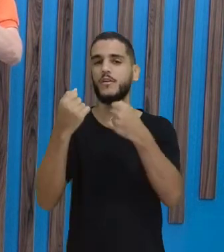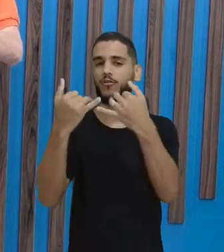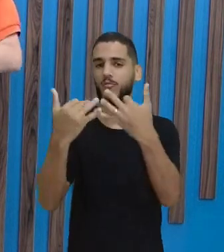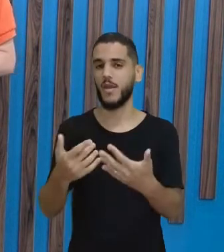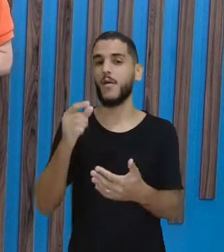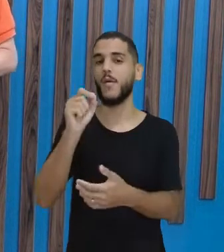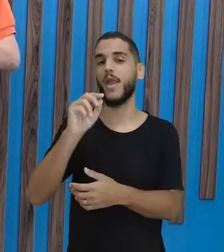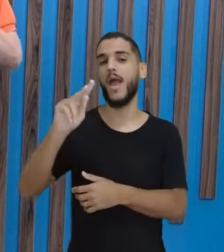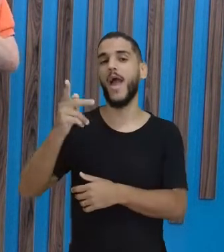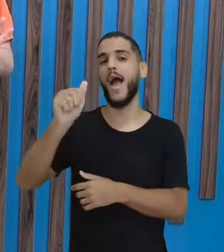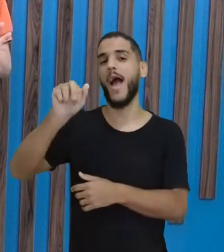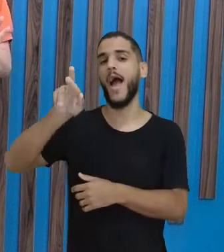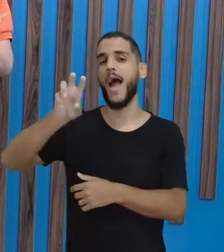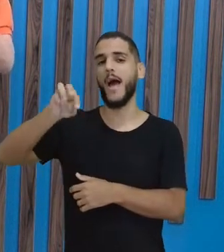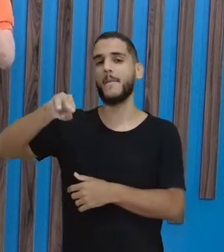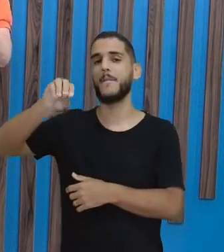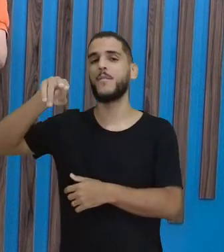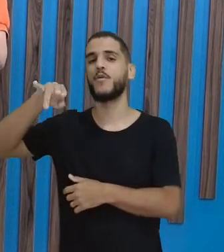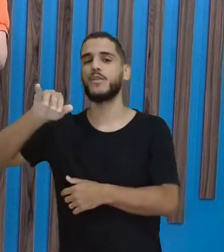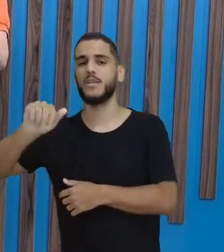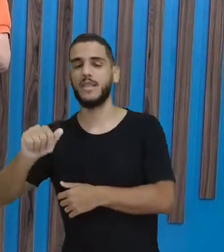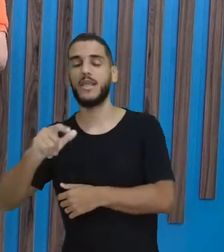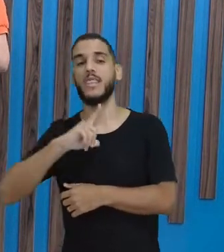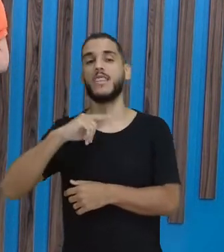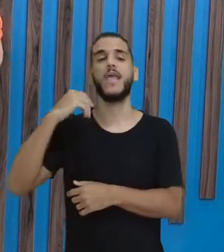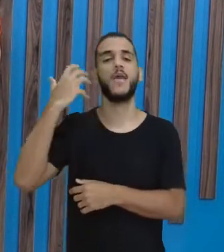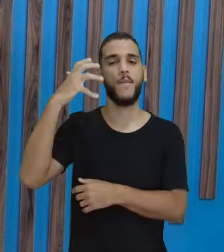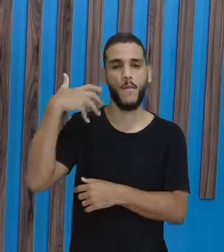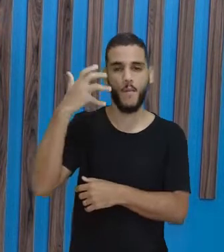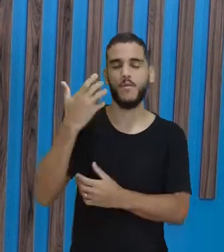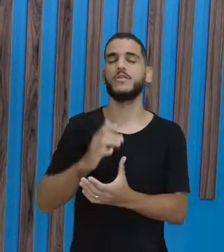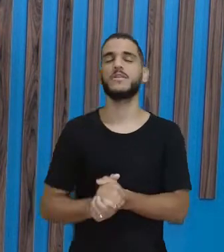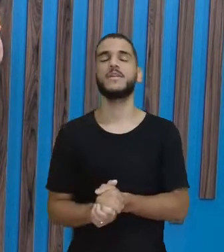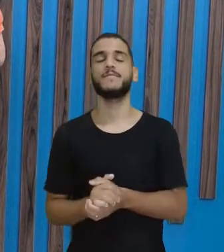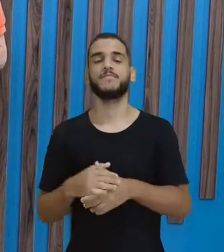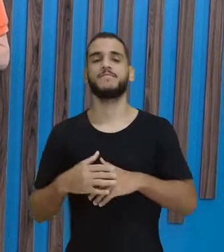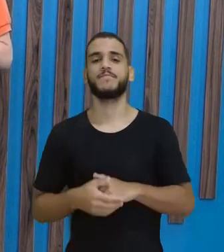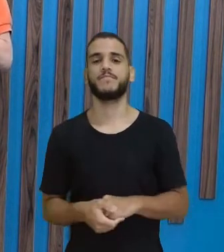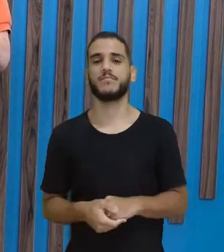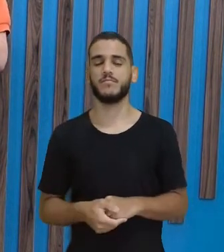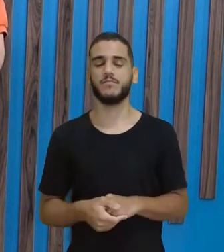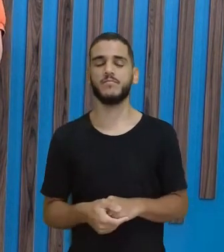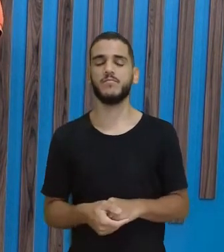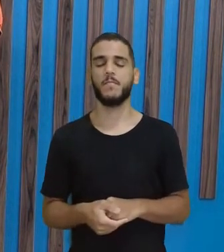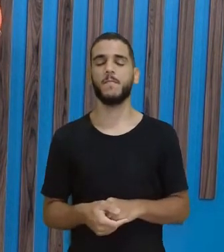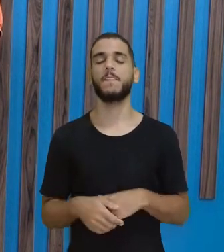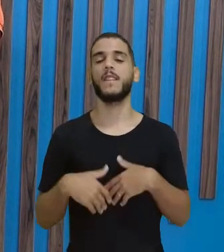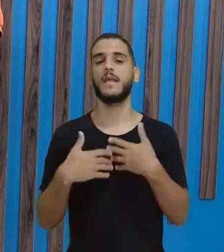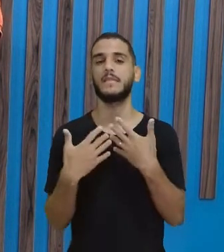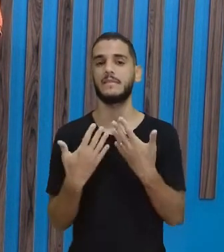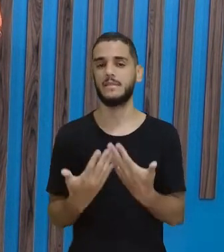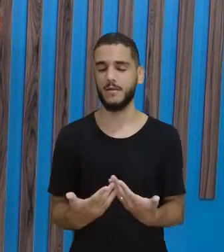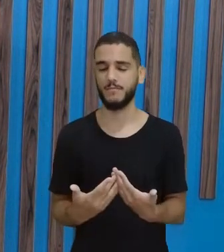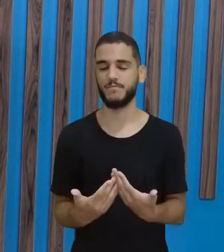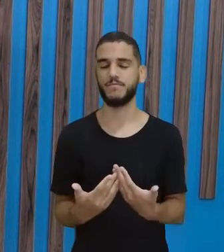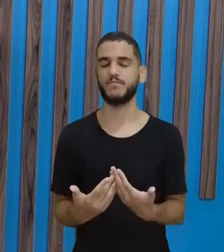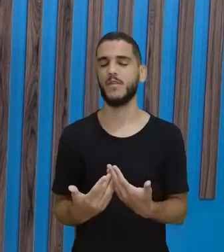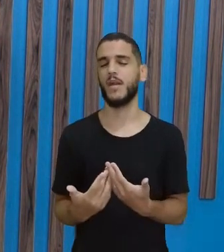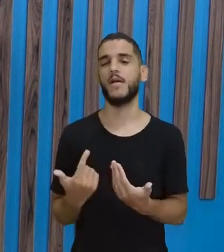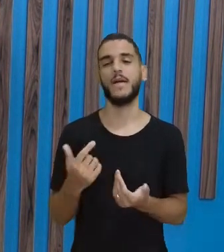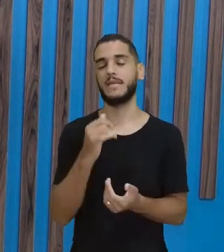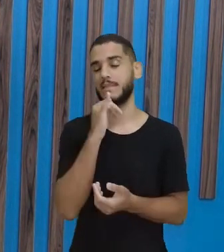legal para vocês. Vai ter música em breve, aguarda. Mas, olha só, às vezes você chega num